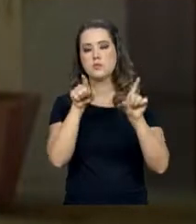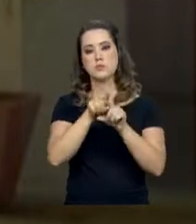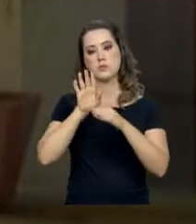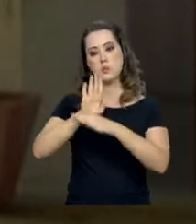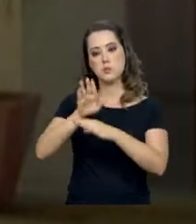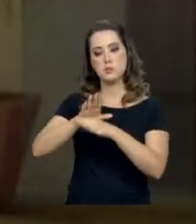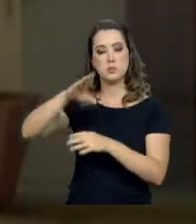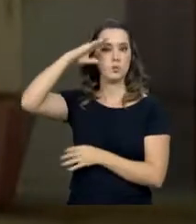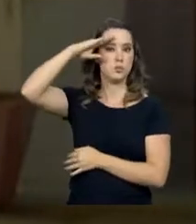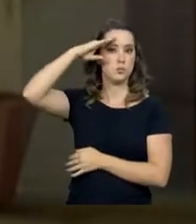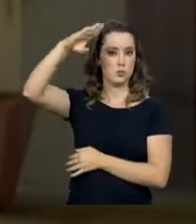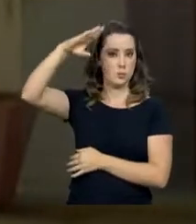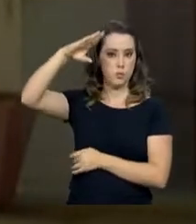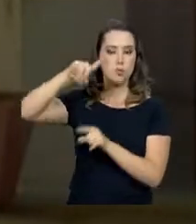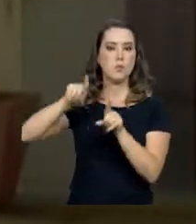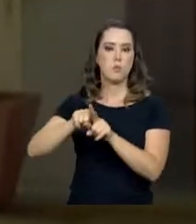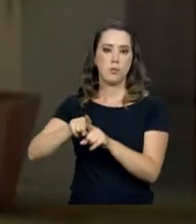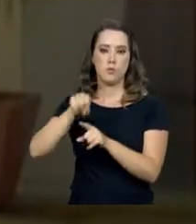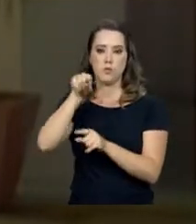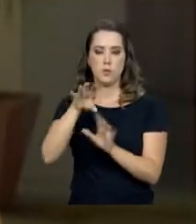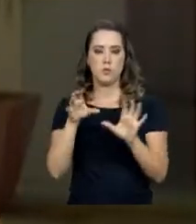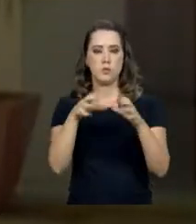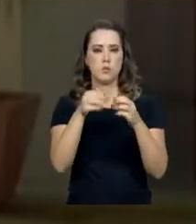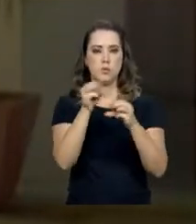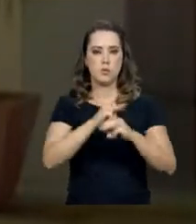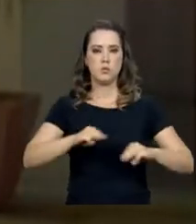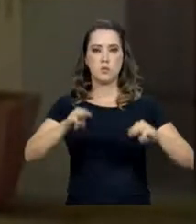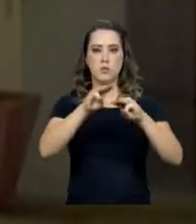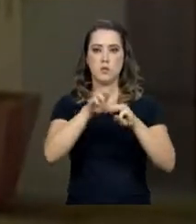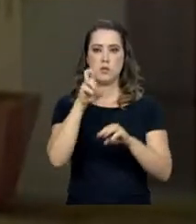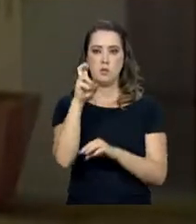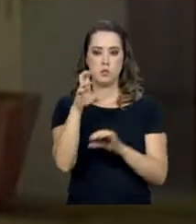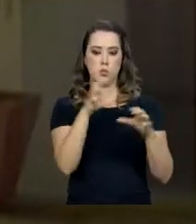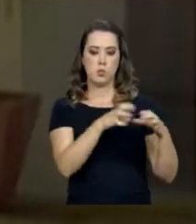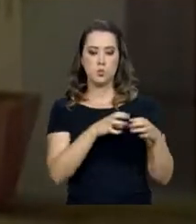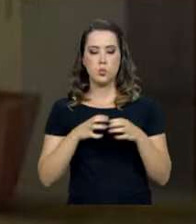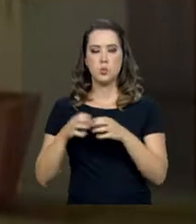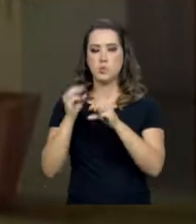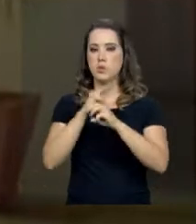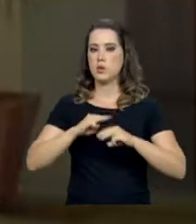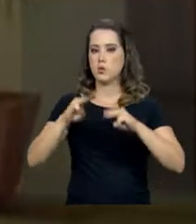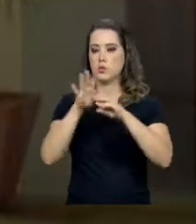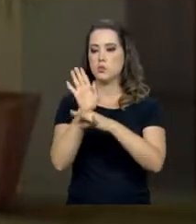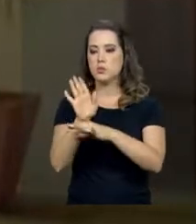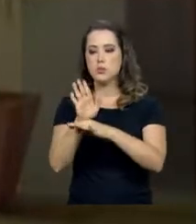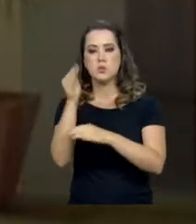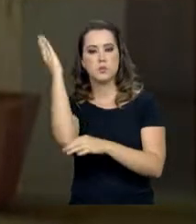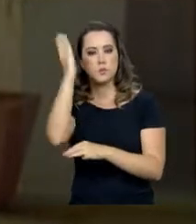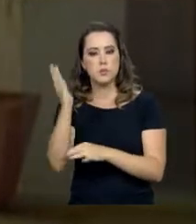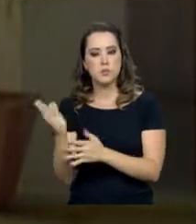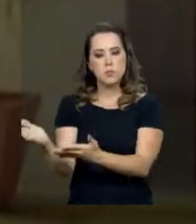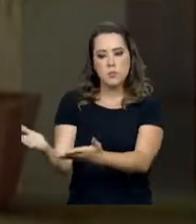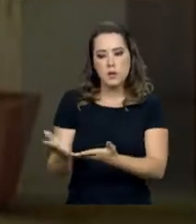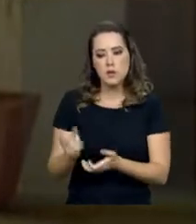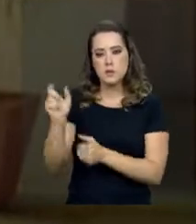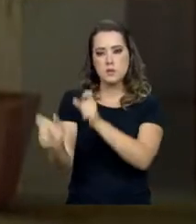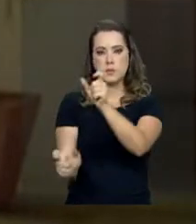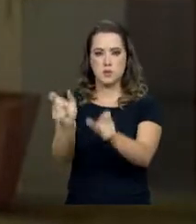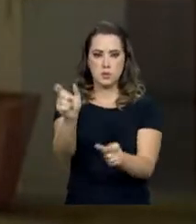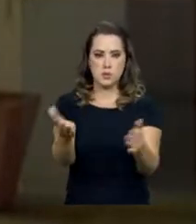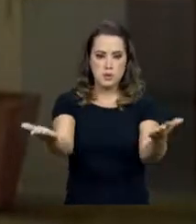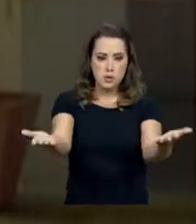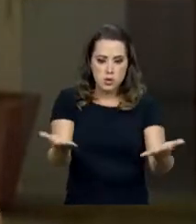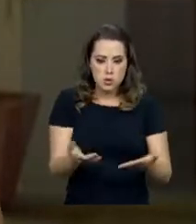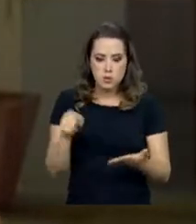das Forças Armadas e também das agências da ONU. São 5 agências da ONU que ajudam o governo brasileiro nessa acolhida desses imigrantes que chegam